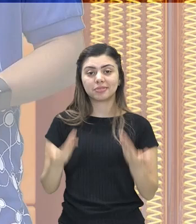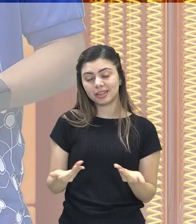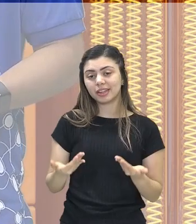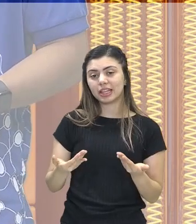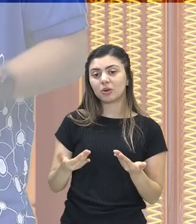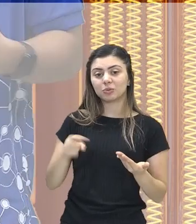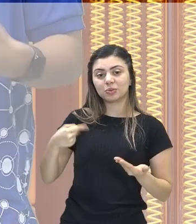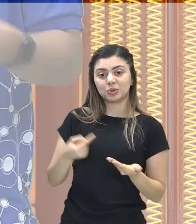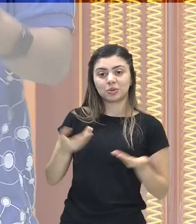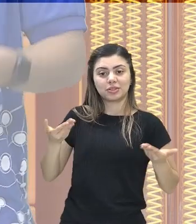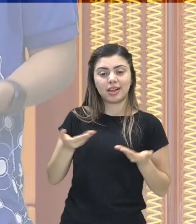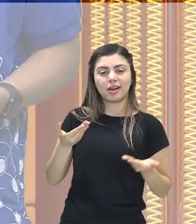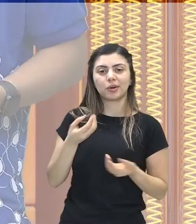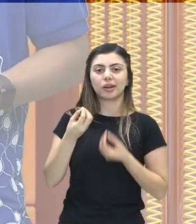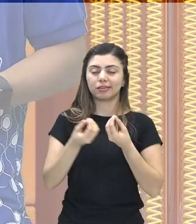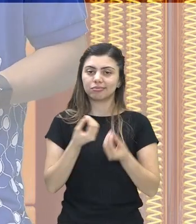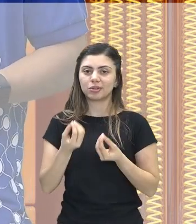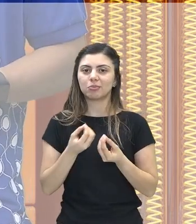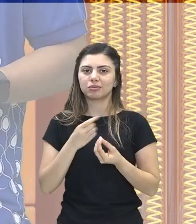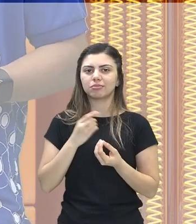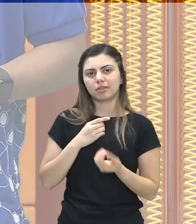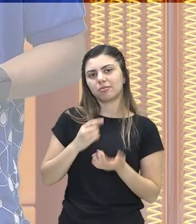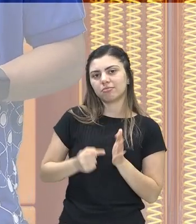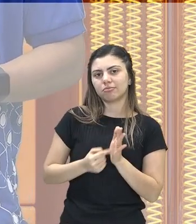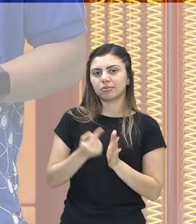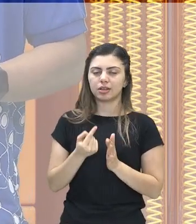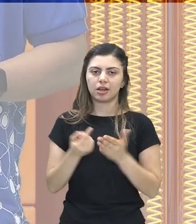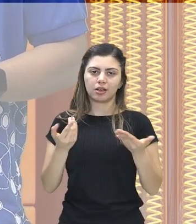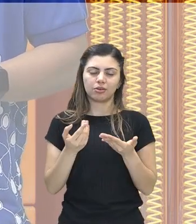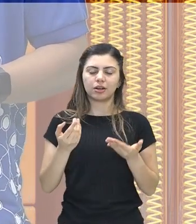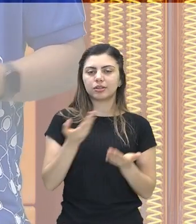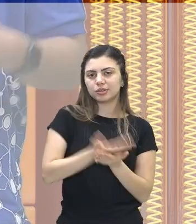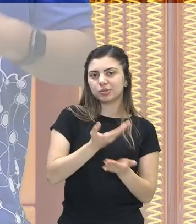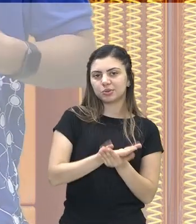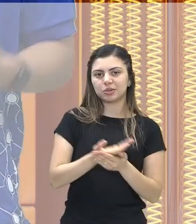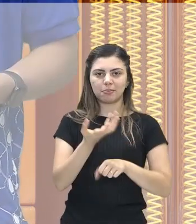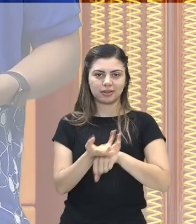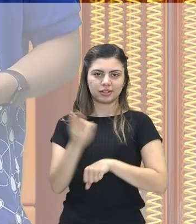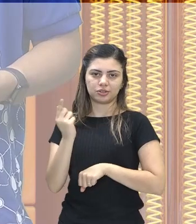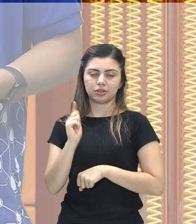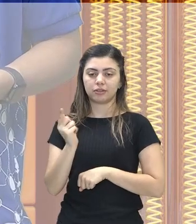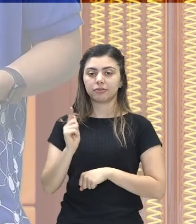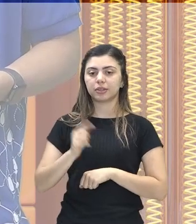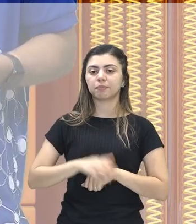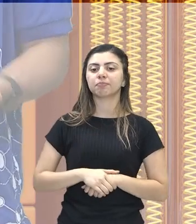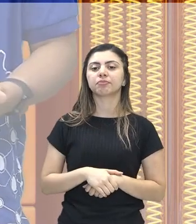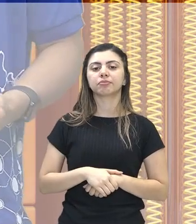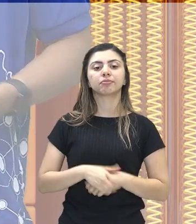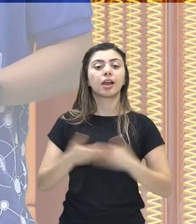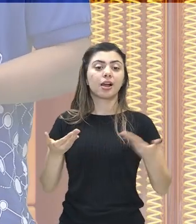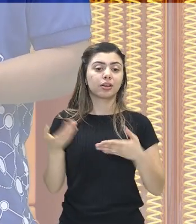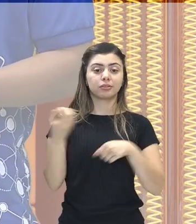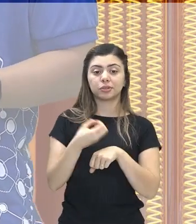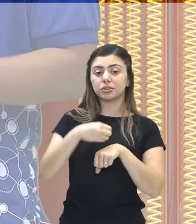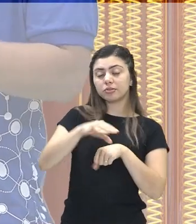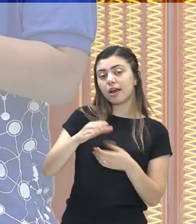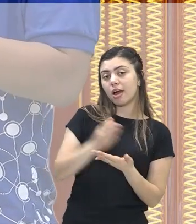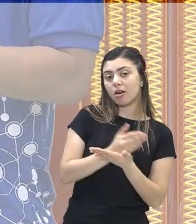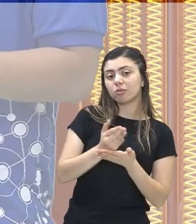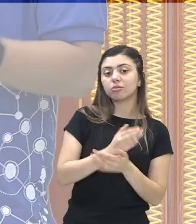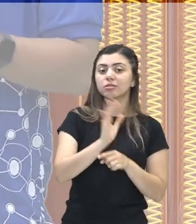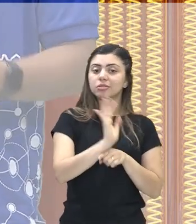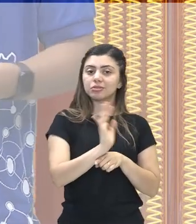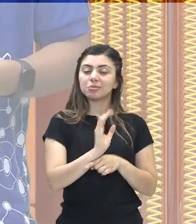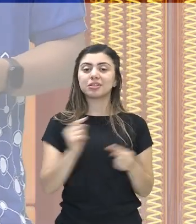para esses primeiros contatos aqui, nessas nossas aulas de geografia, eu vou sugerir alguns filmes sobre